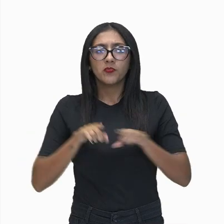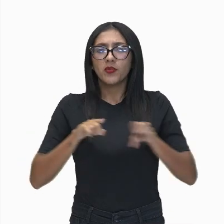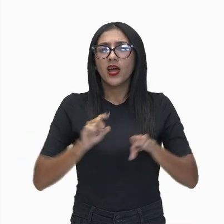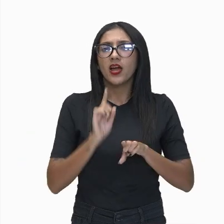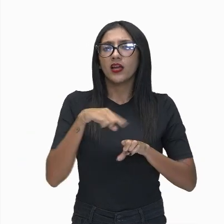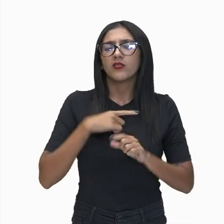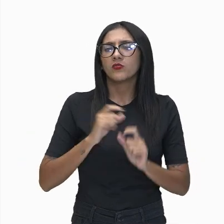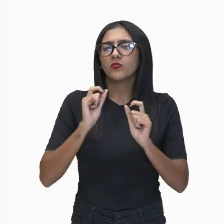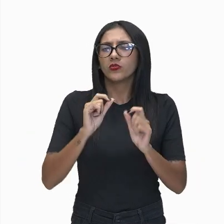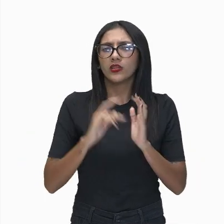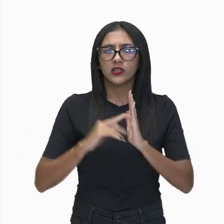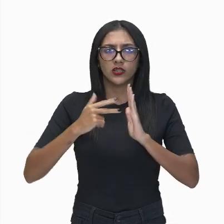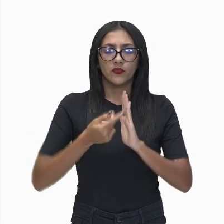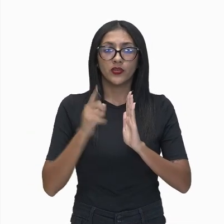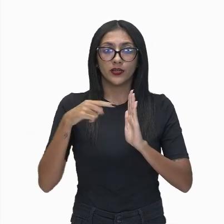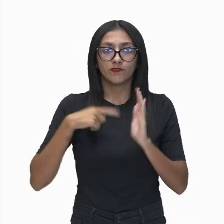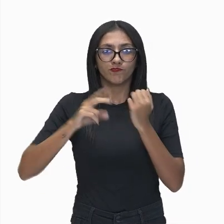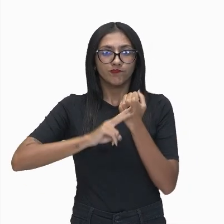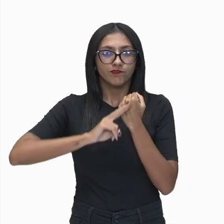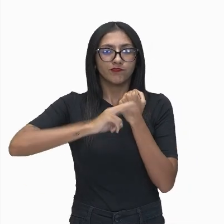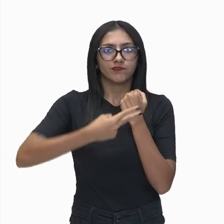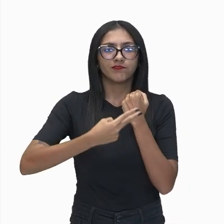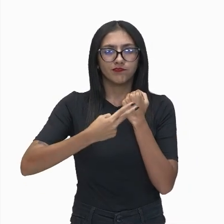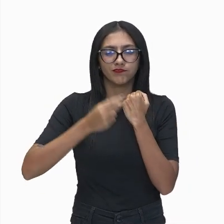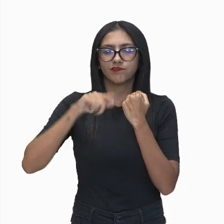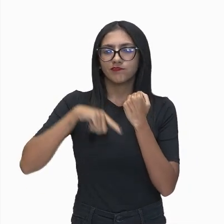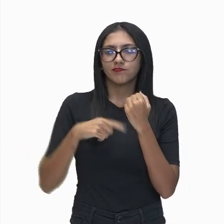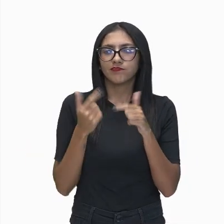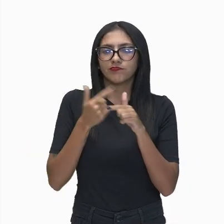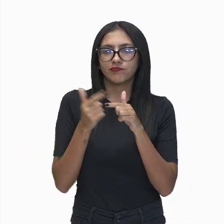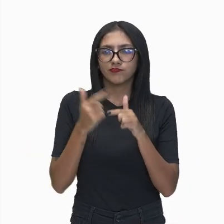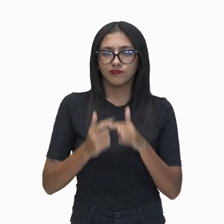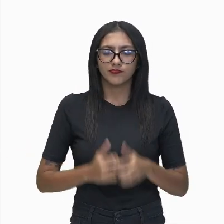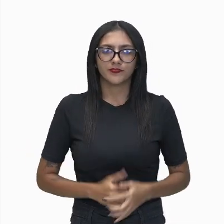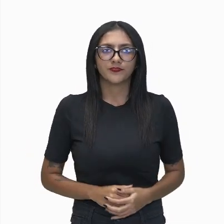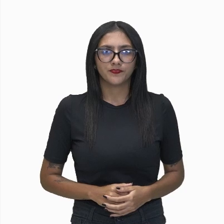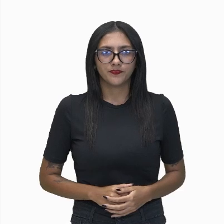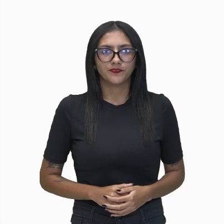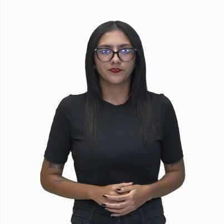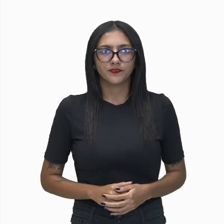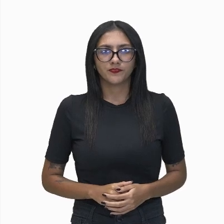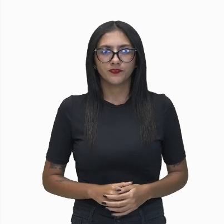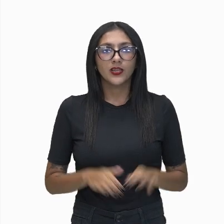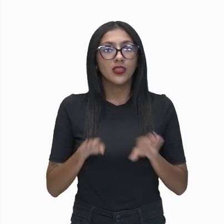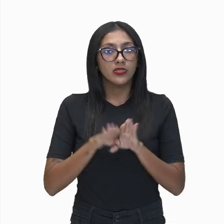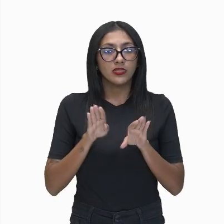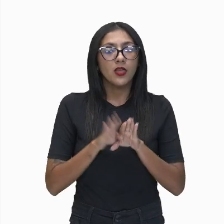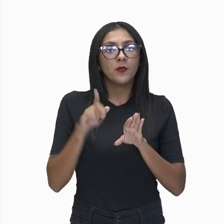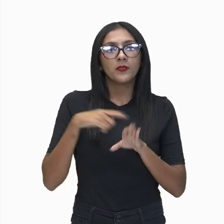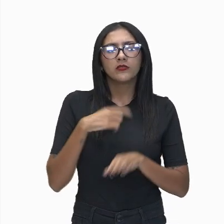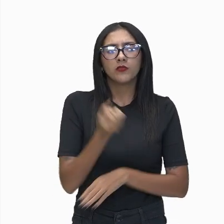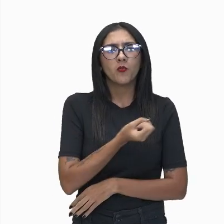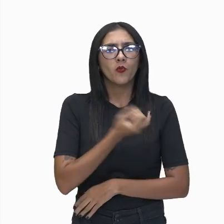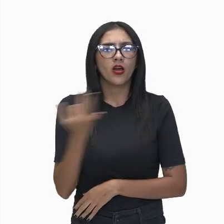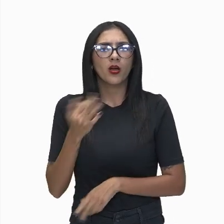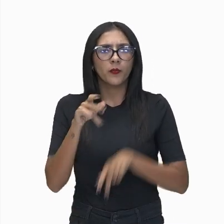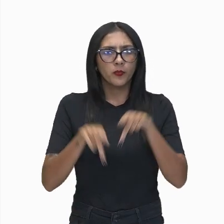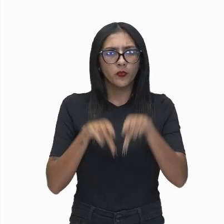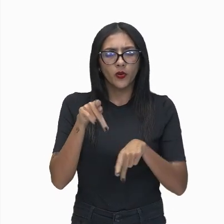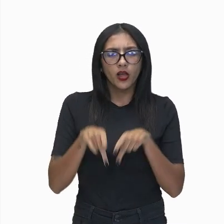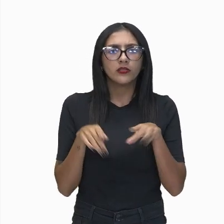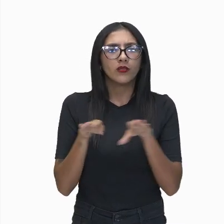dessa megalópole. E aí nós temos também essa densidade populacional e a movimentação intensa